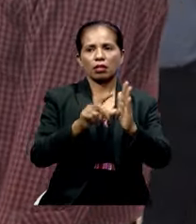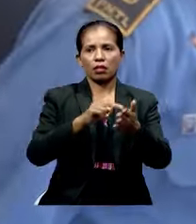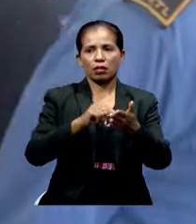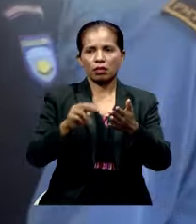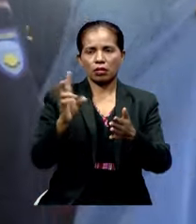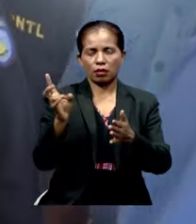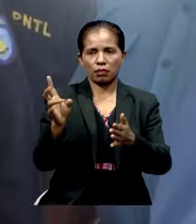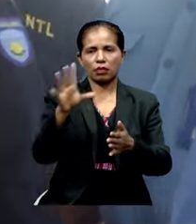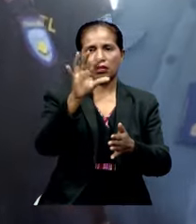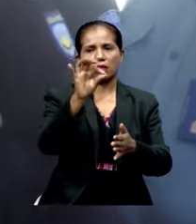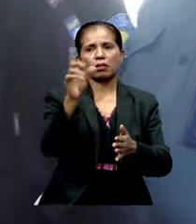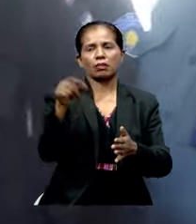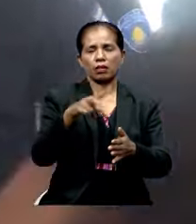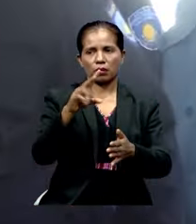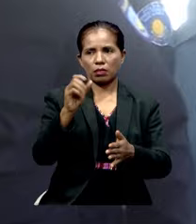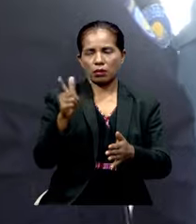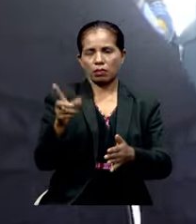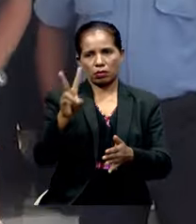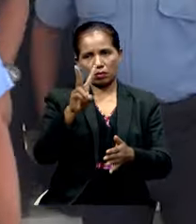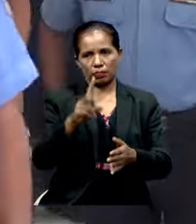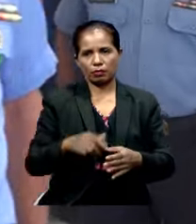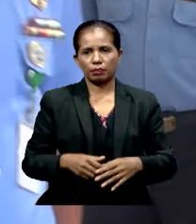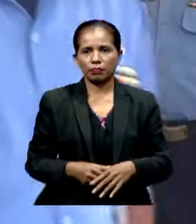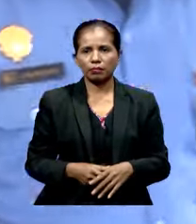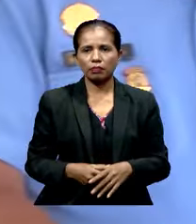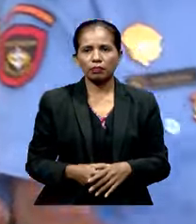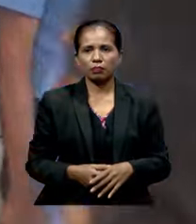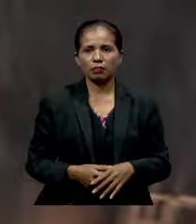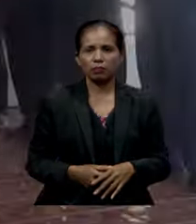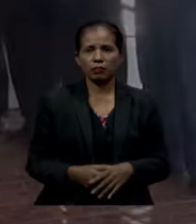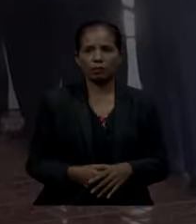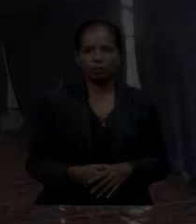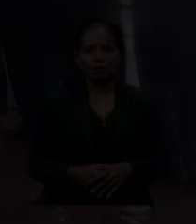neng nu resin sia barari ronu resin rua. João Carlos, Rafael dos Reis, GMN.